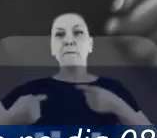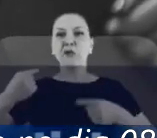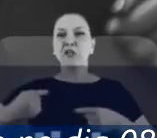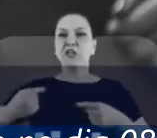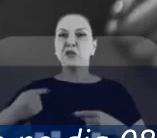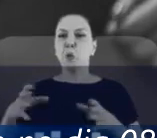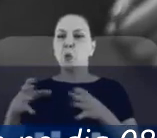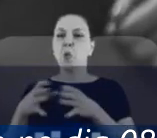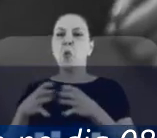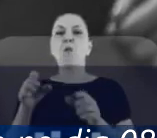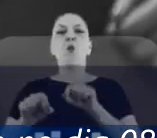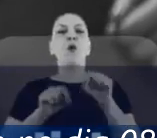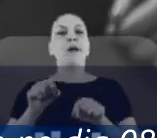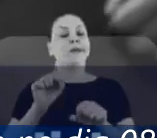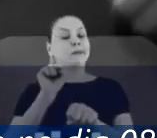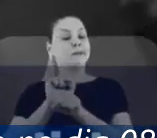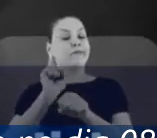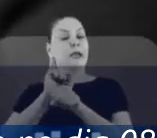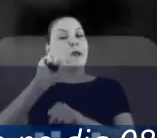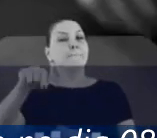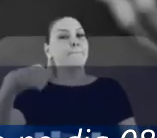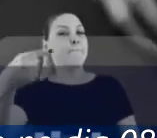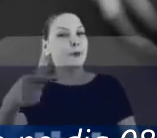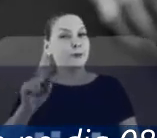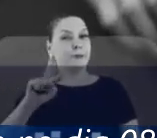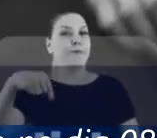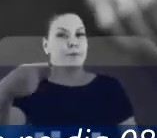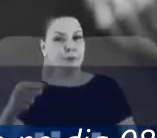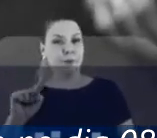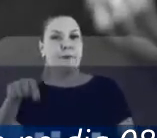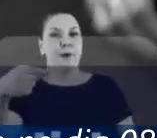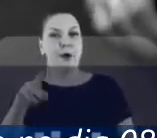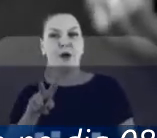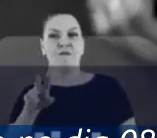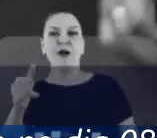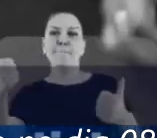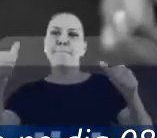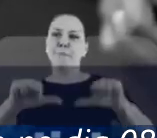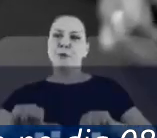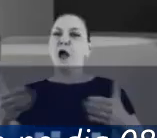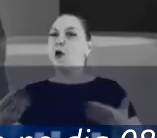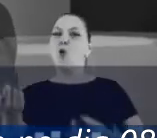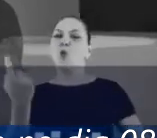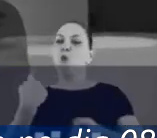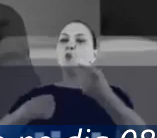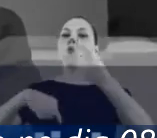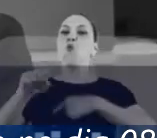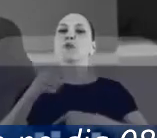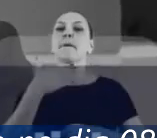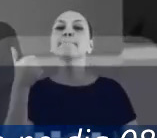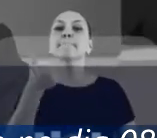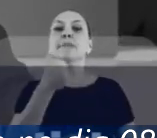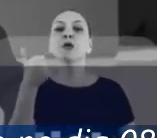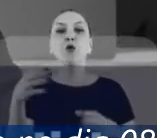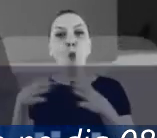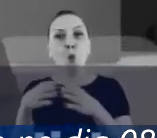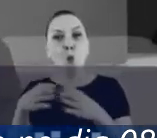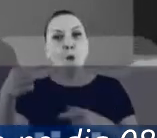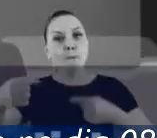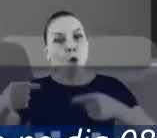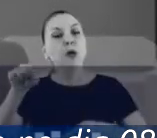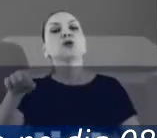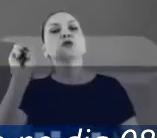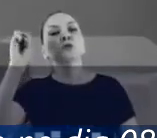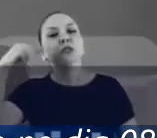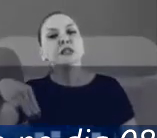liberou imagens daquele cara com a minha imagem na camisa quebrando o relógio para me atingir obviamente depois